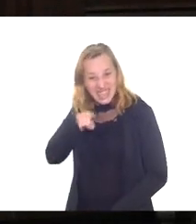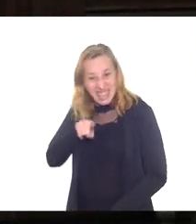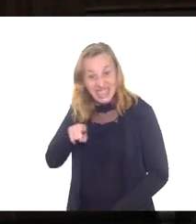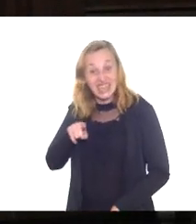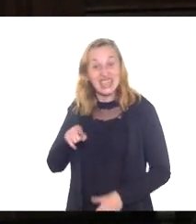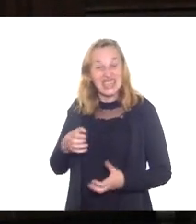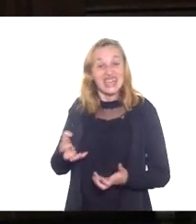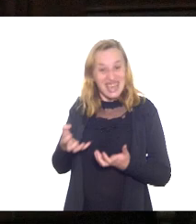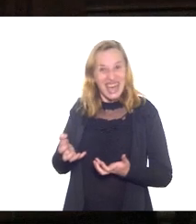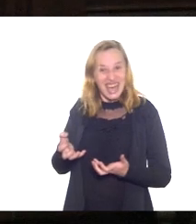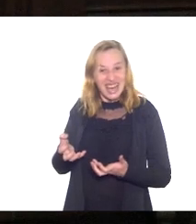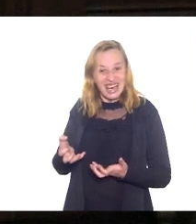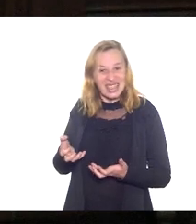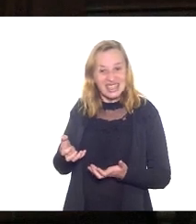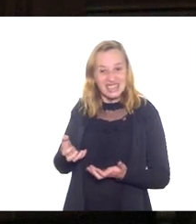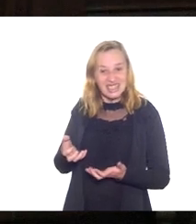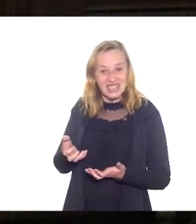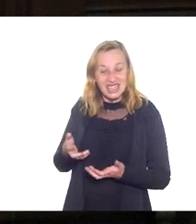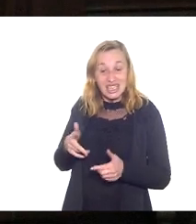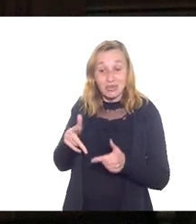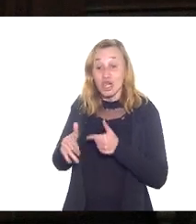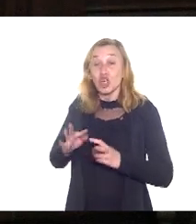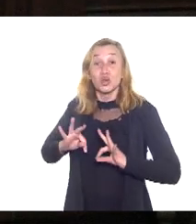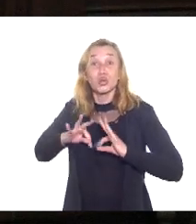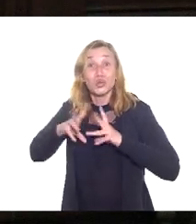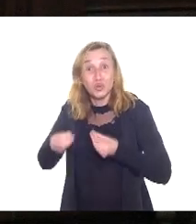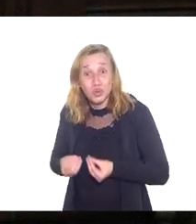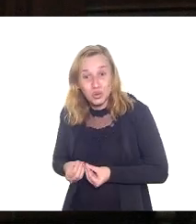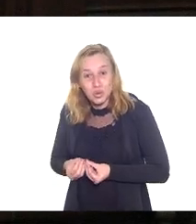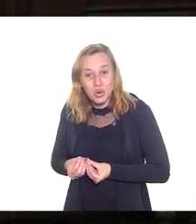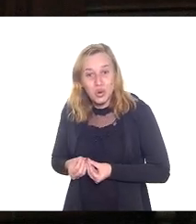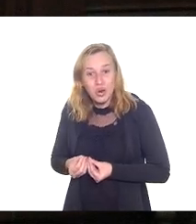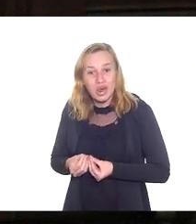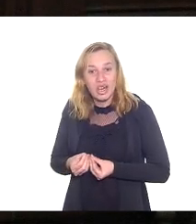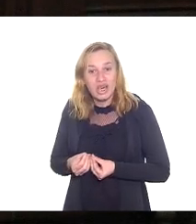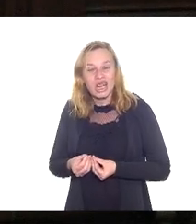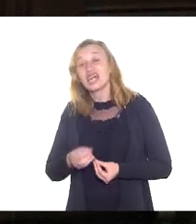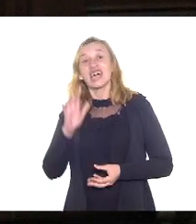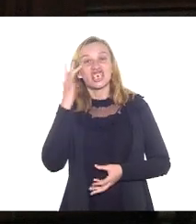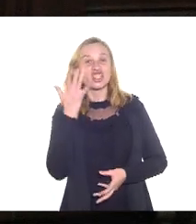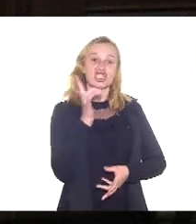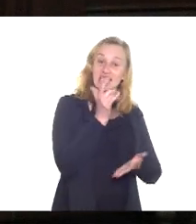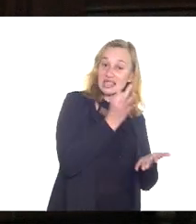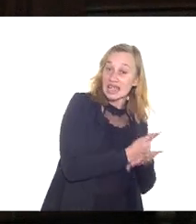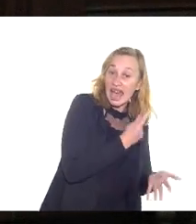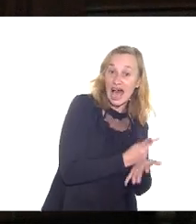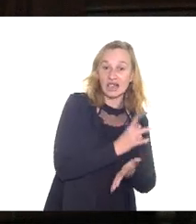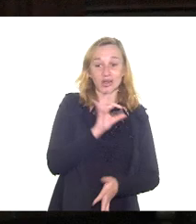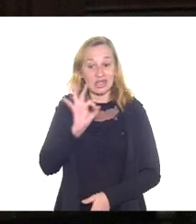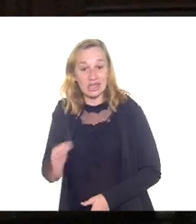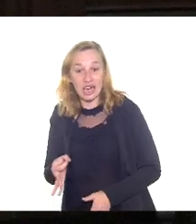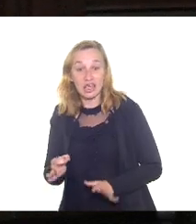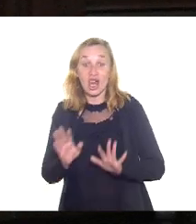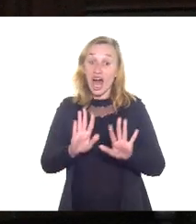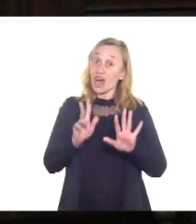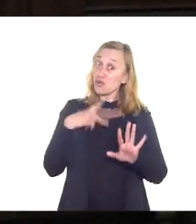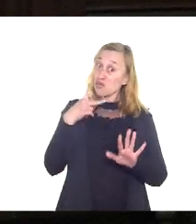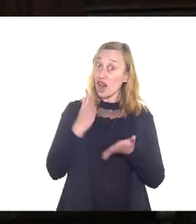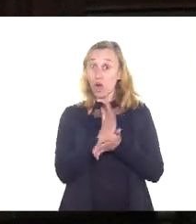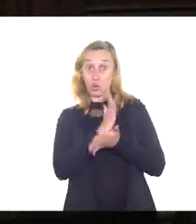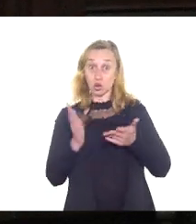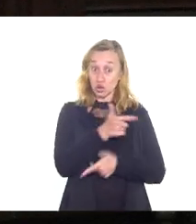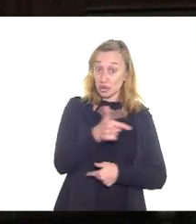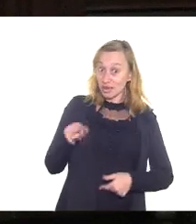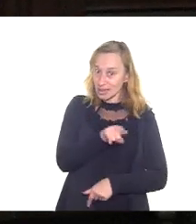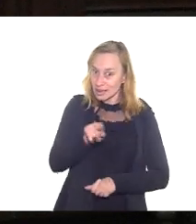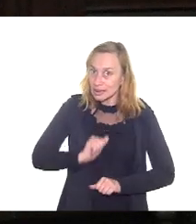tenta deturpar tudo aquilo que achamos ser certo ou errado. Aí eu vou citar algumas coisas para